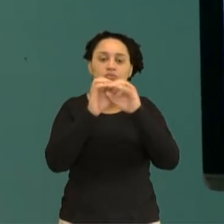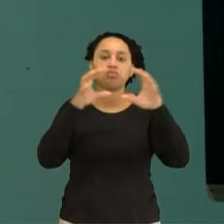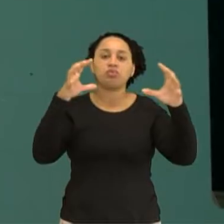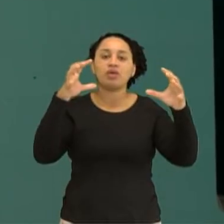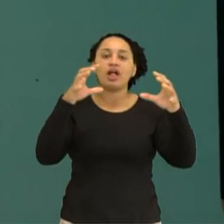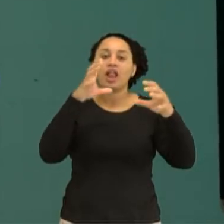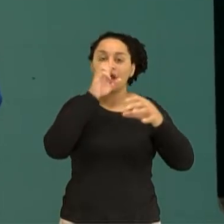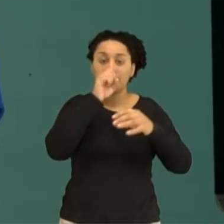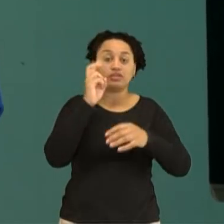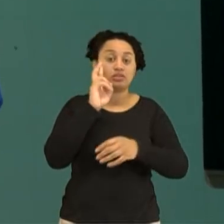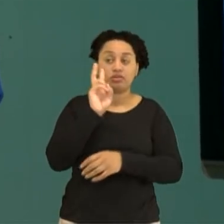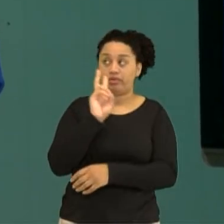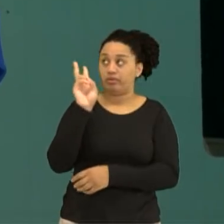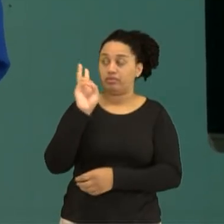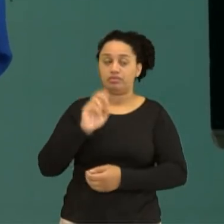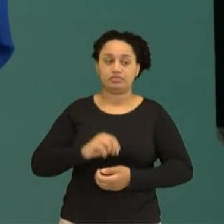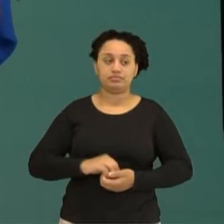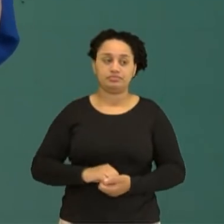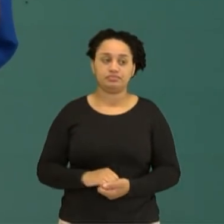Inspira,